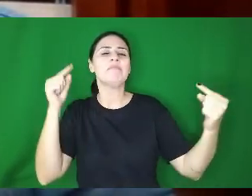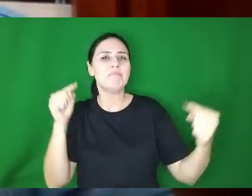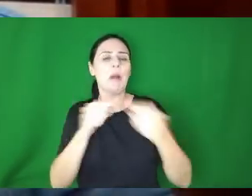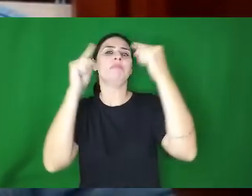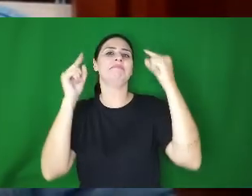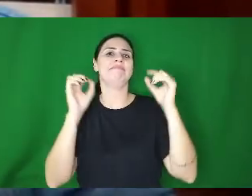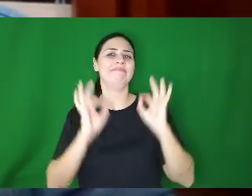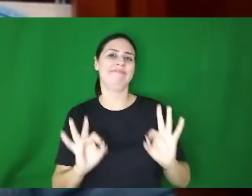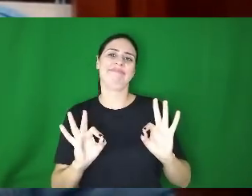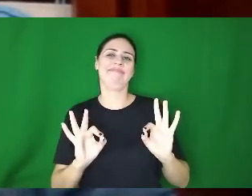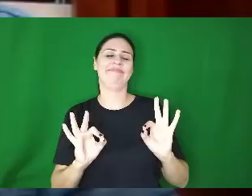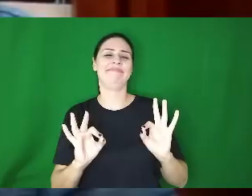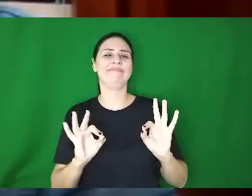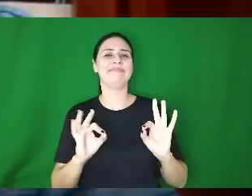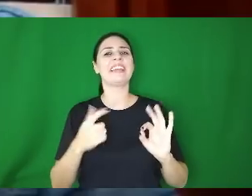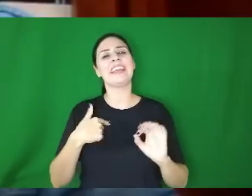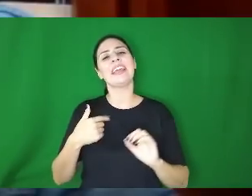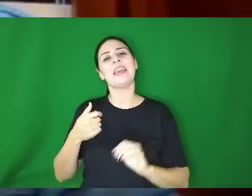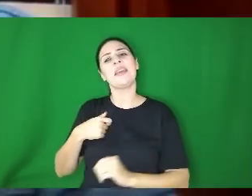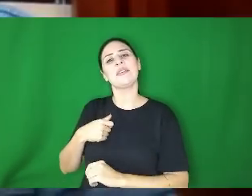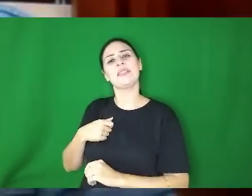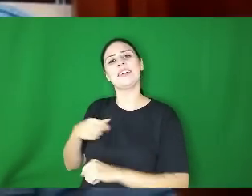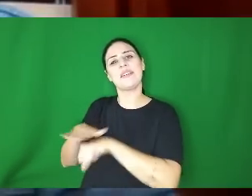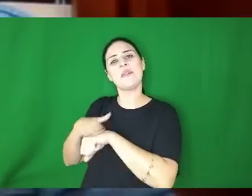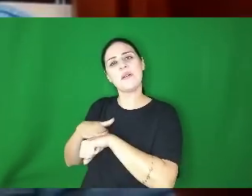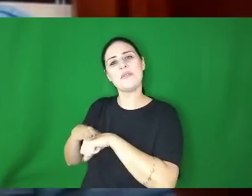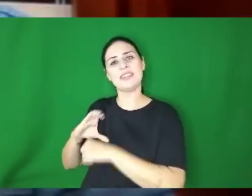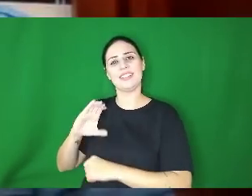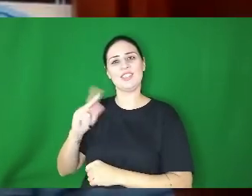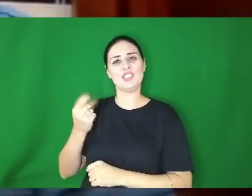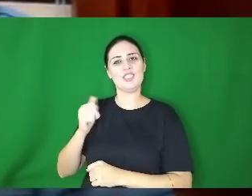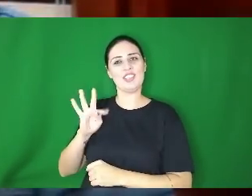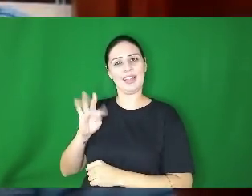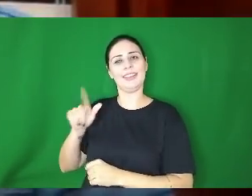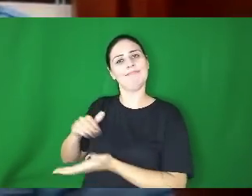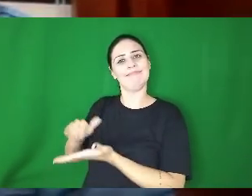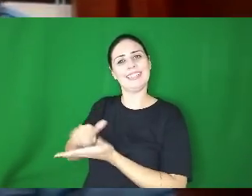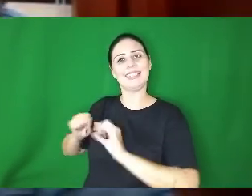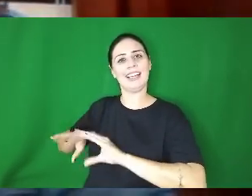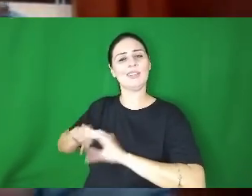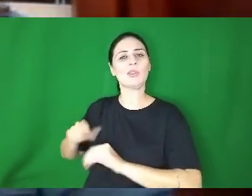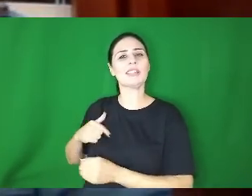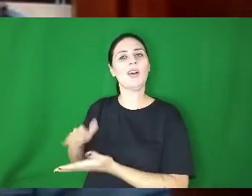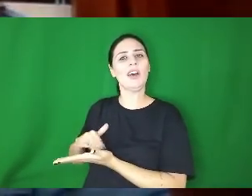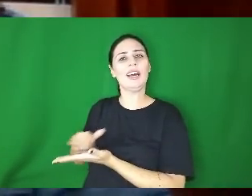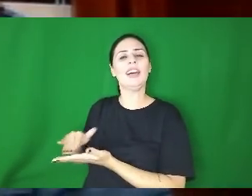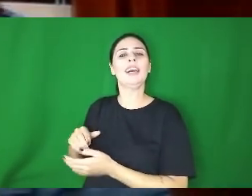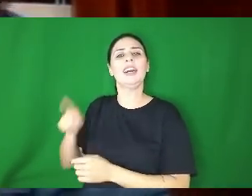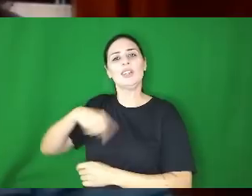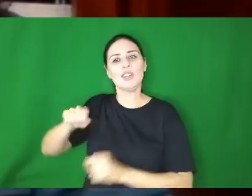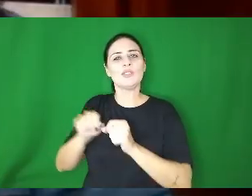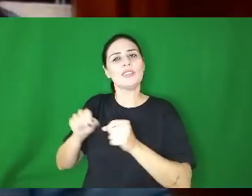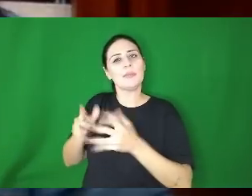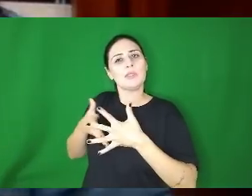tem, né? E aí e pela experiência um pouco, a gente pode ir cruzando uma avaliação com outra e